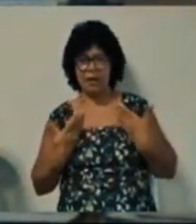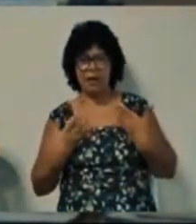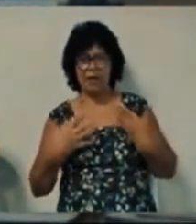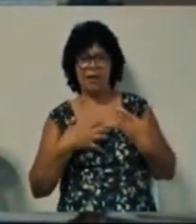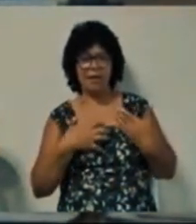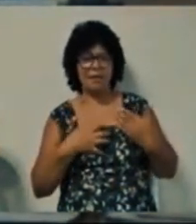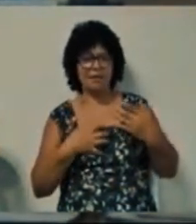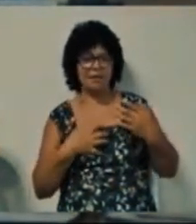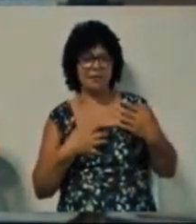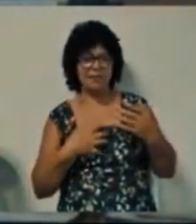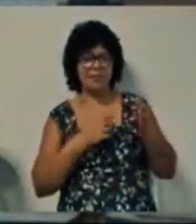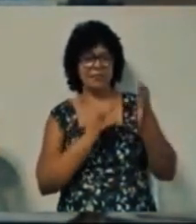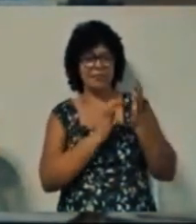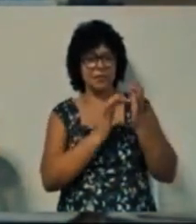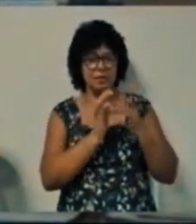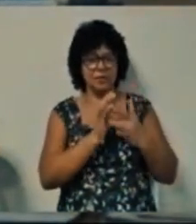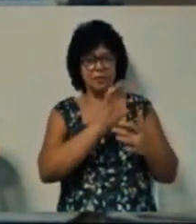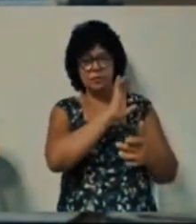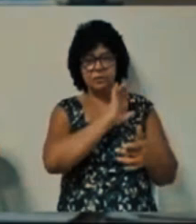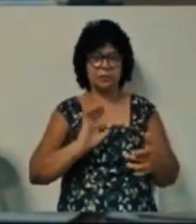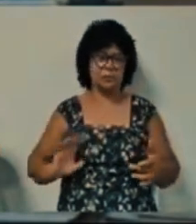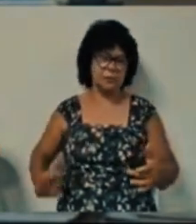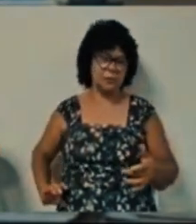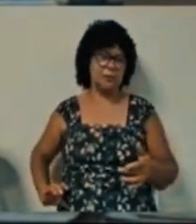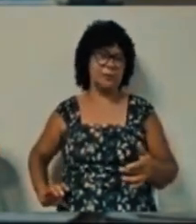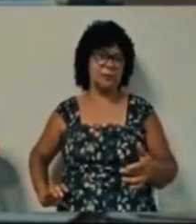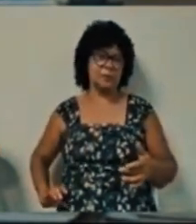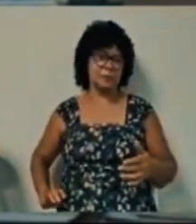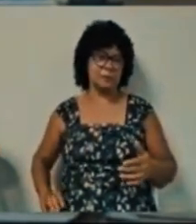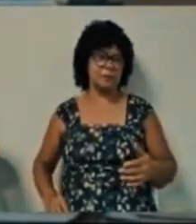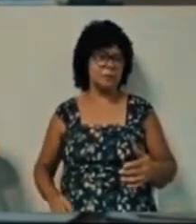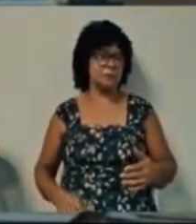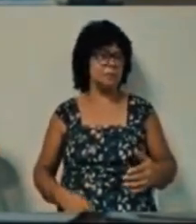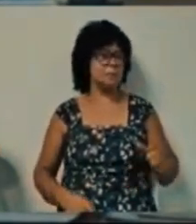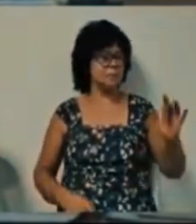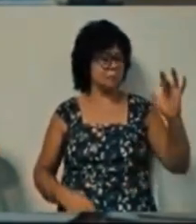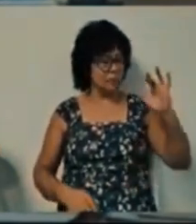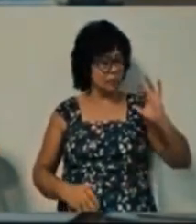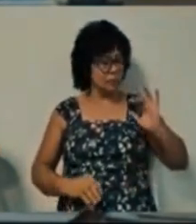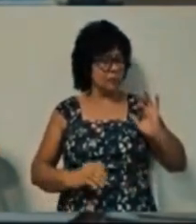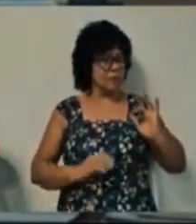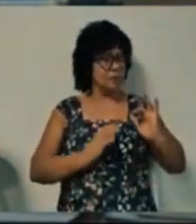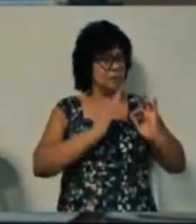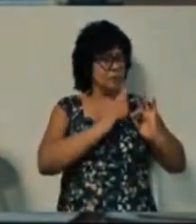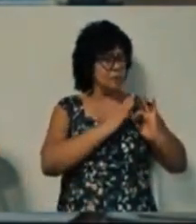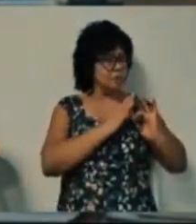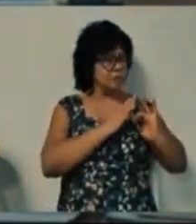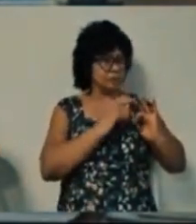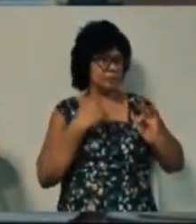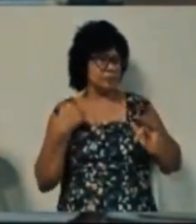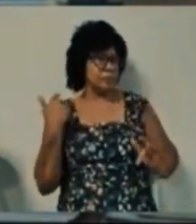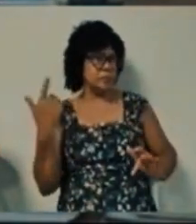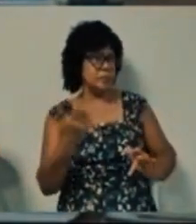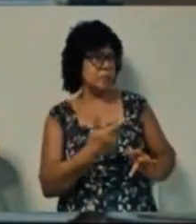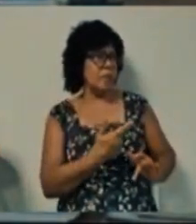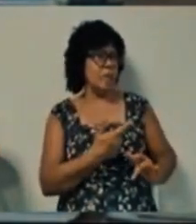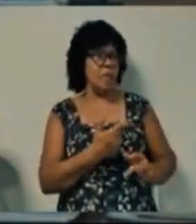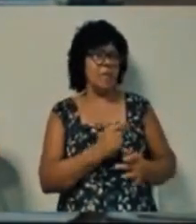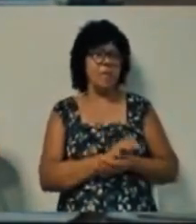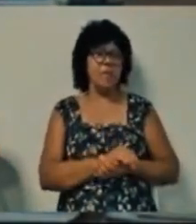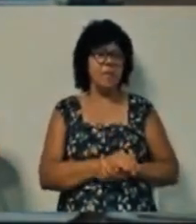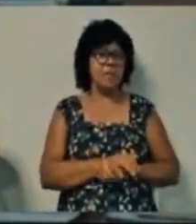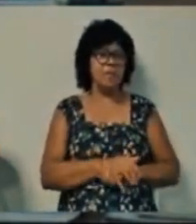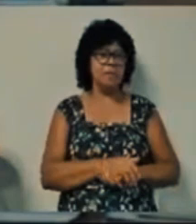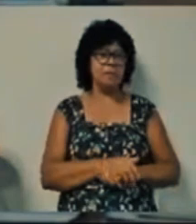Jesus Cristo, que mora, habita em nós. Amém? Amados,